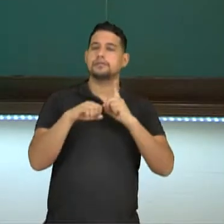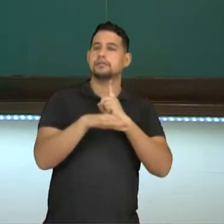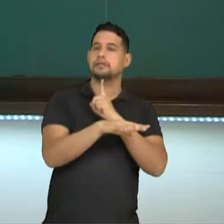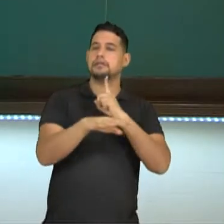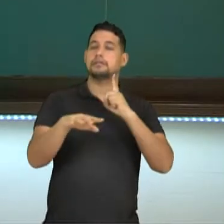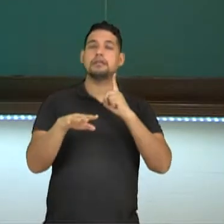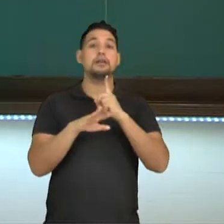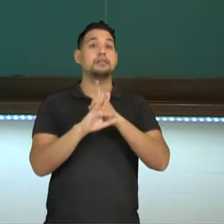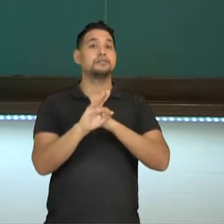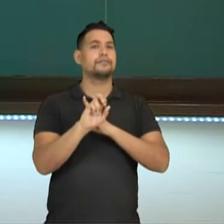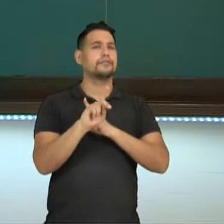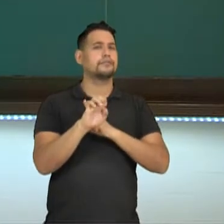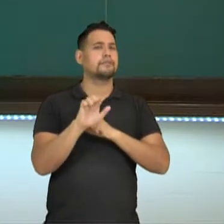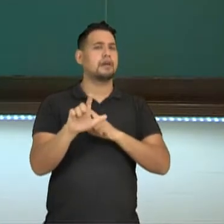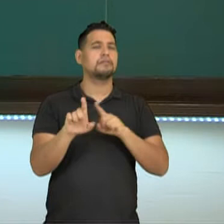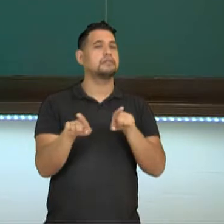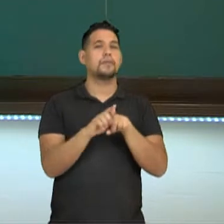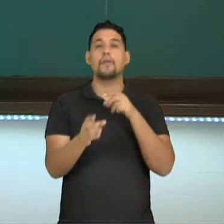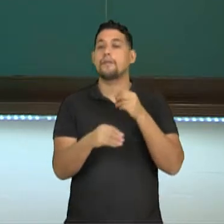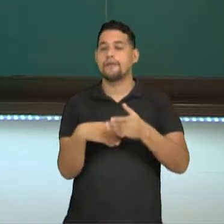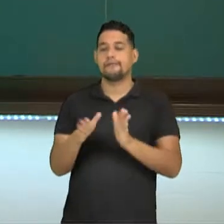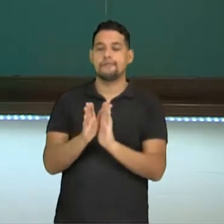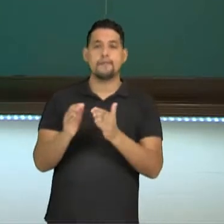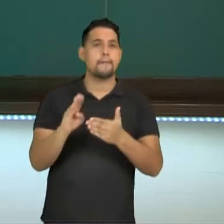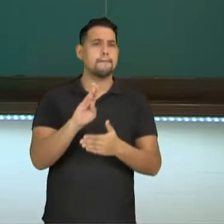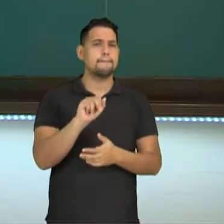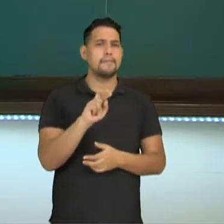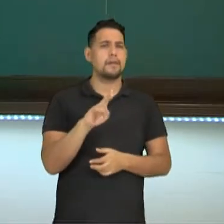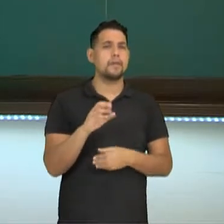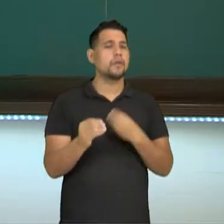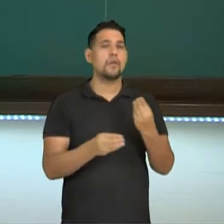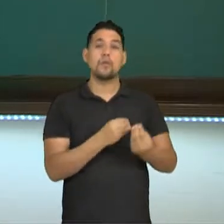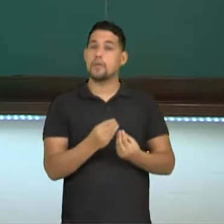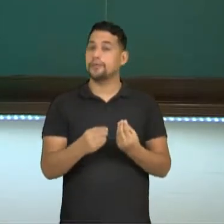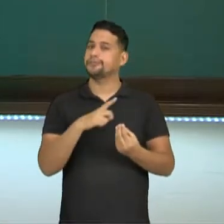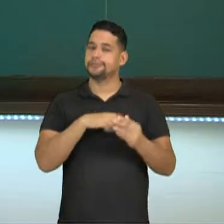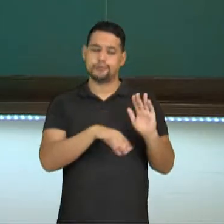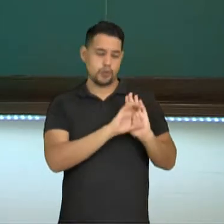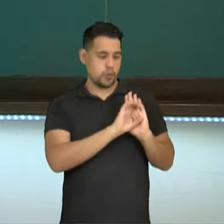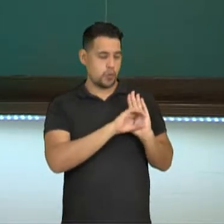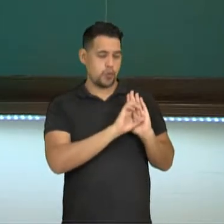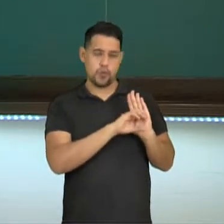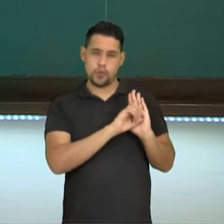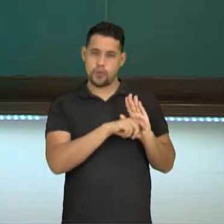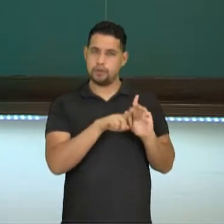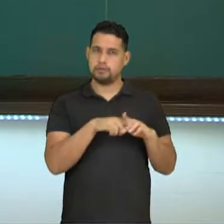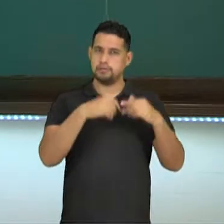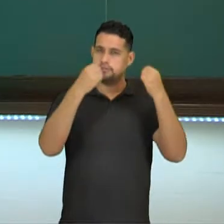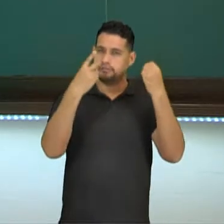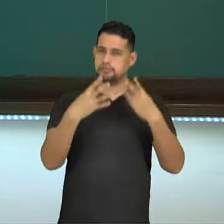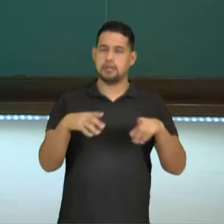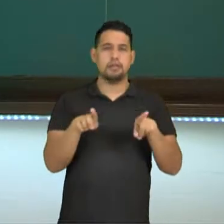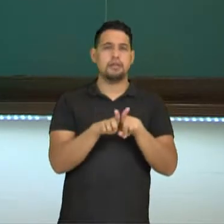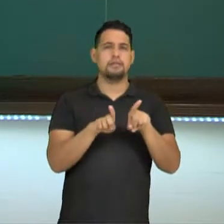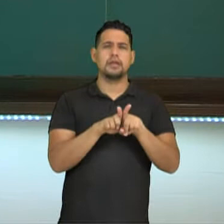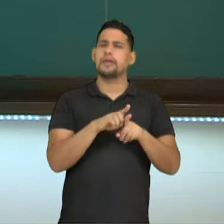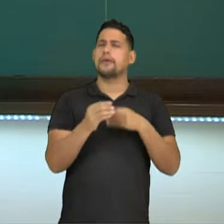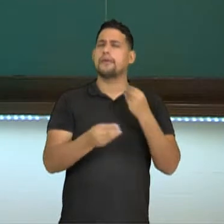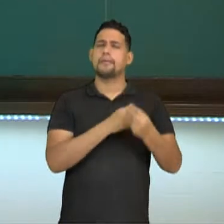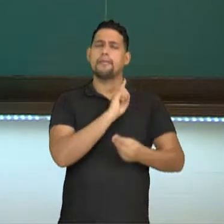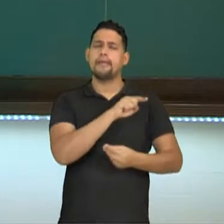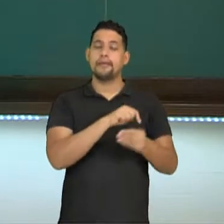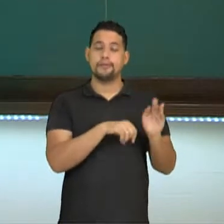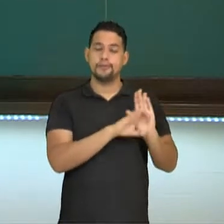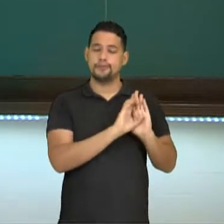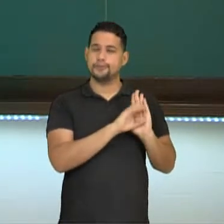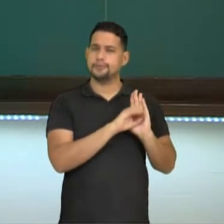dos reinos bárbaros, né? Então aqui, ó, a Idade Média é um conceito, né? Quando a gente fala em Idade Média e medieval, qual é esse